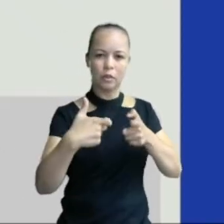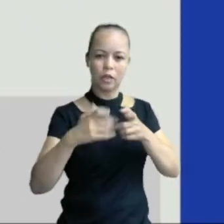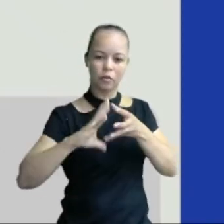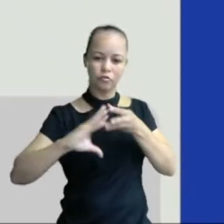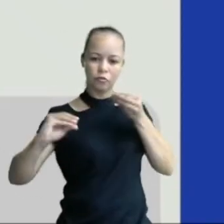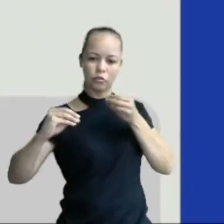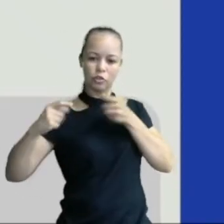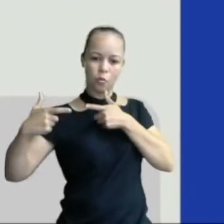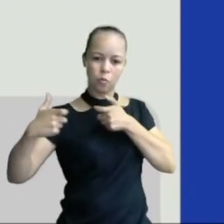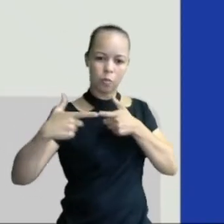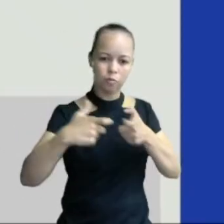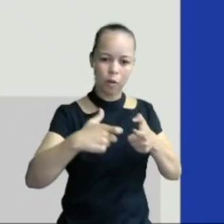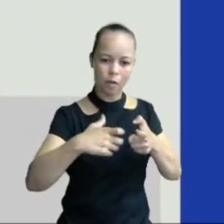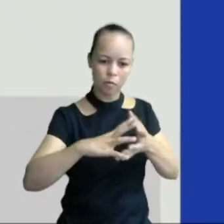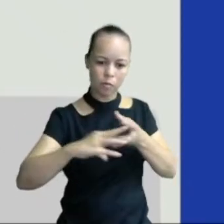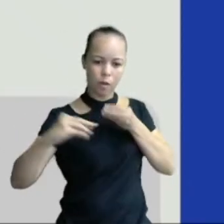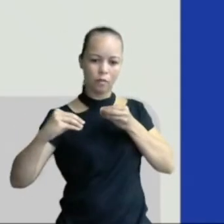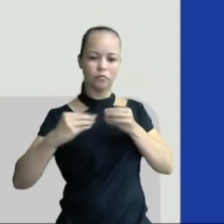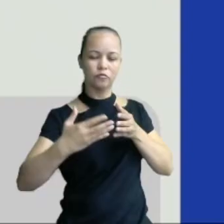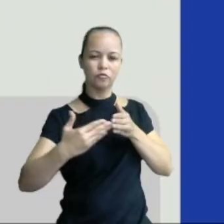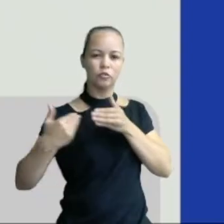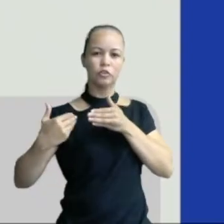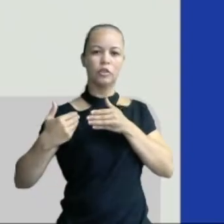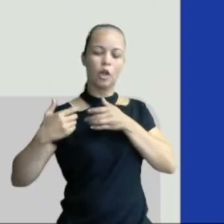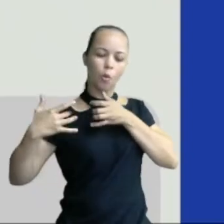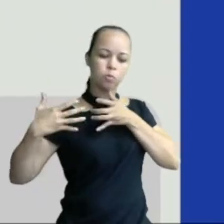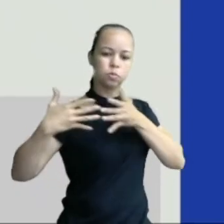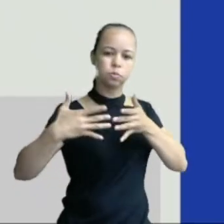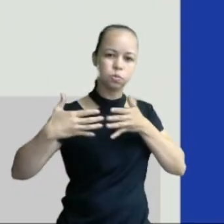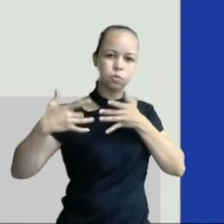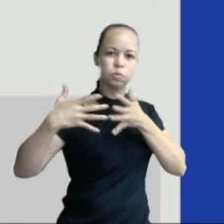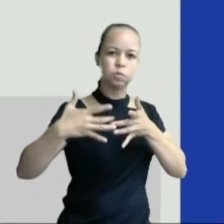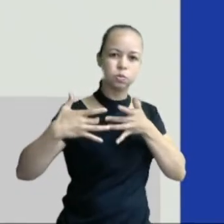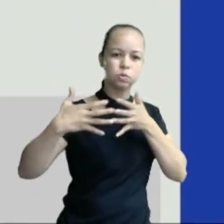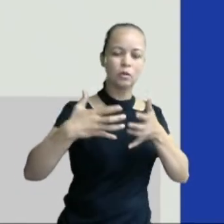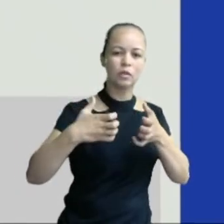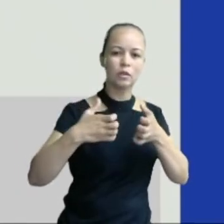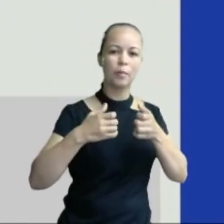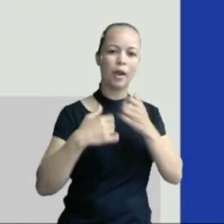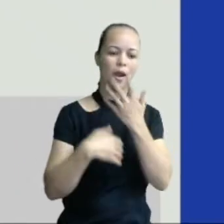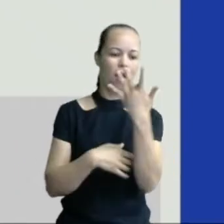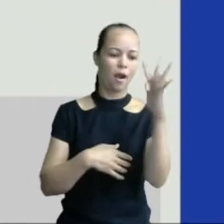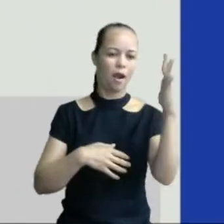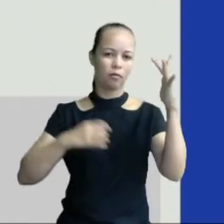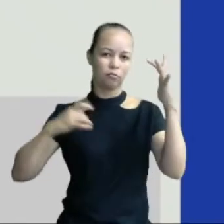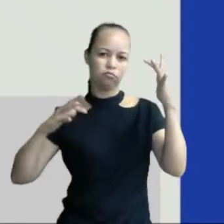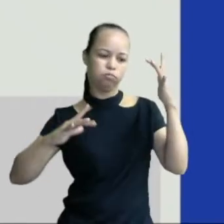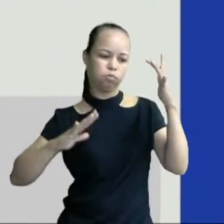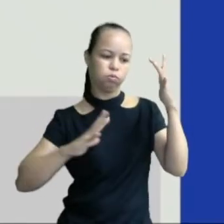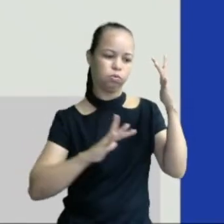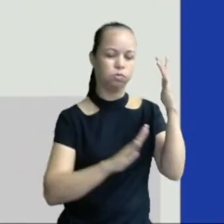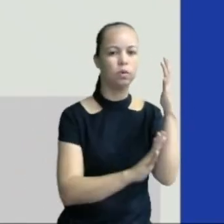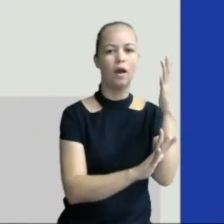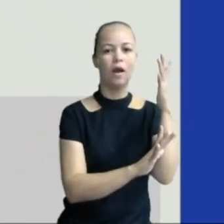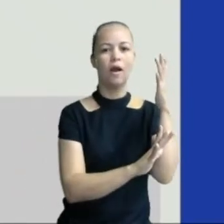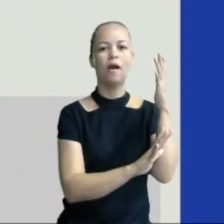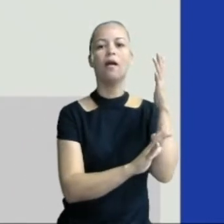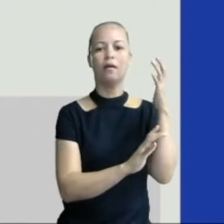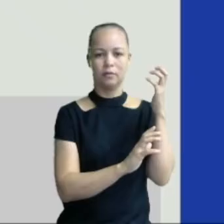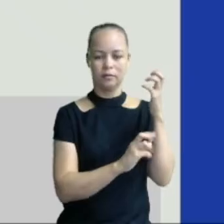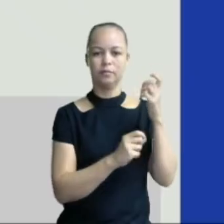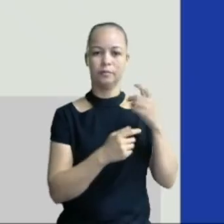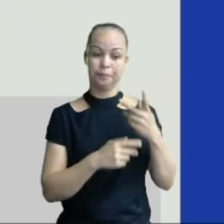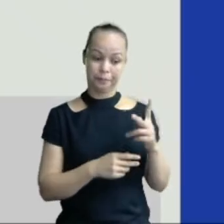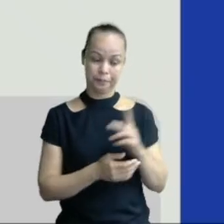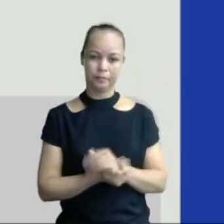e investiam, atraindo e empurrando os invasores para dentro dos tabocais, lá para dentro das